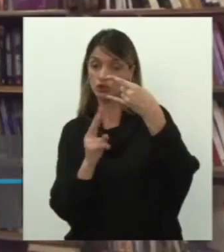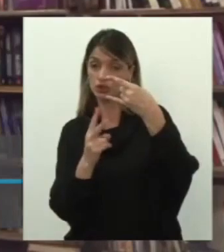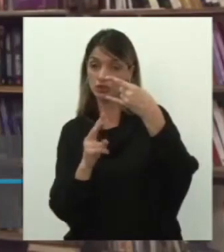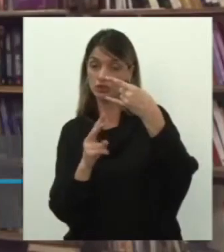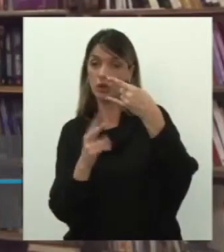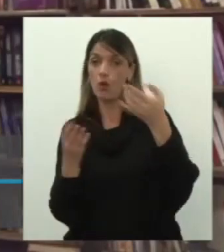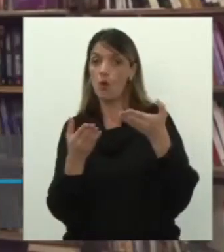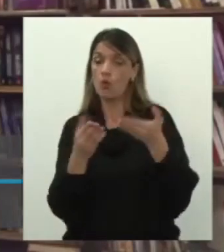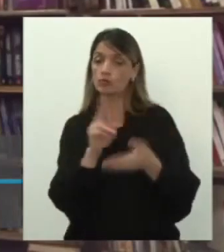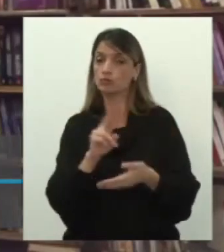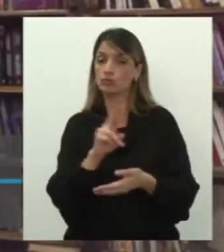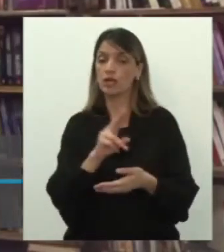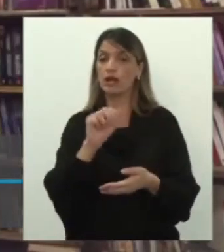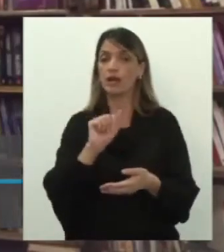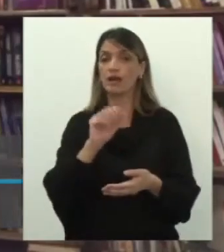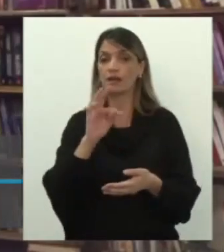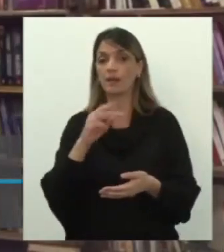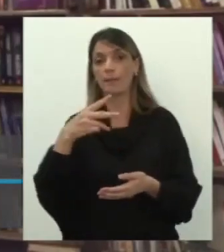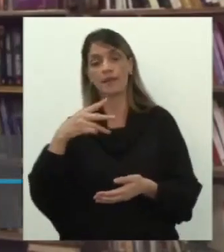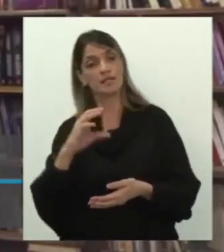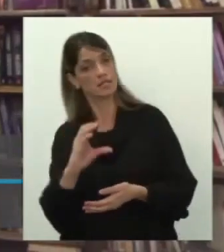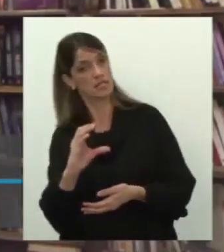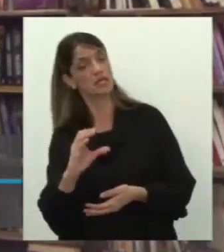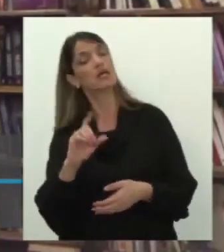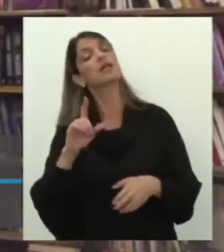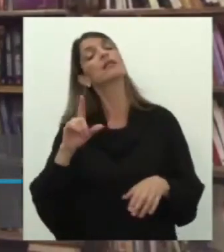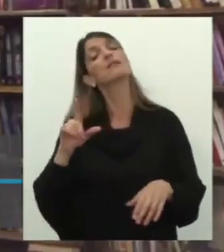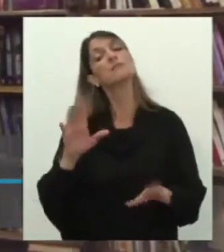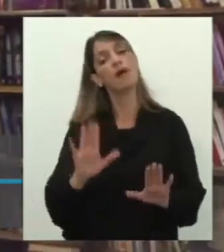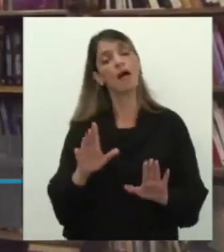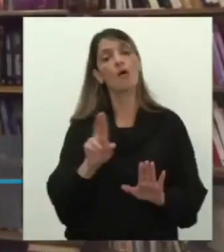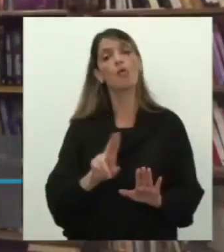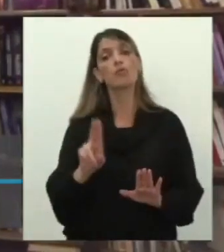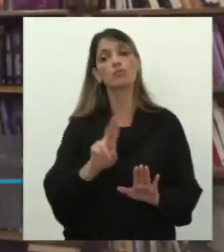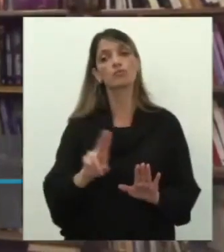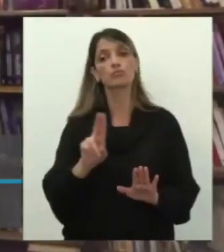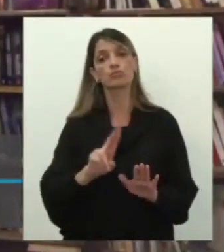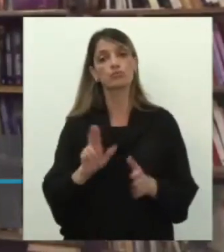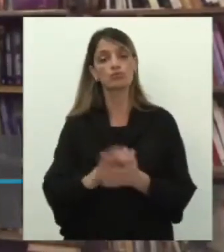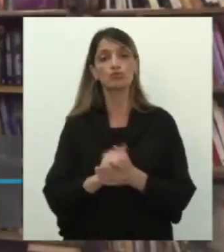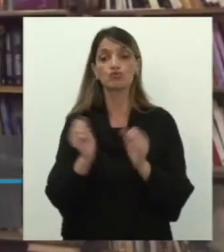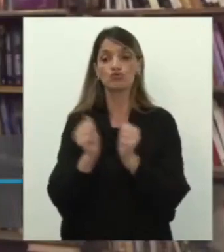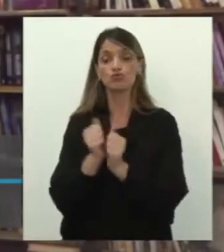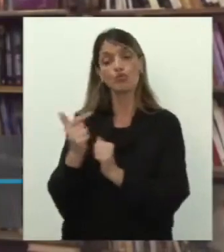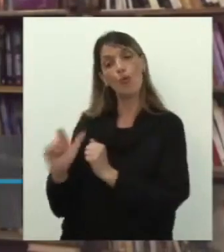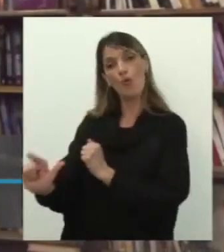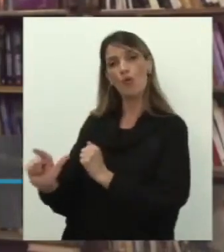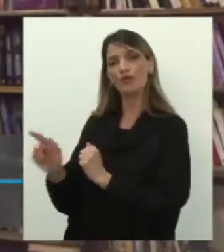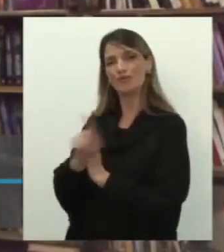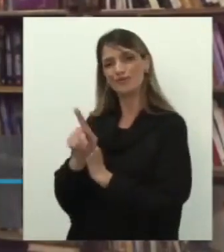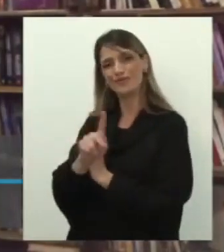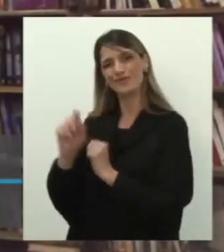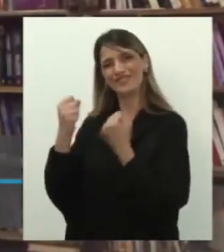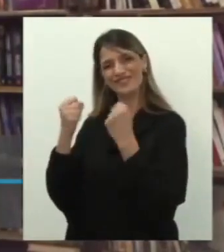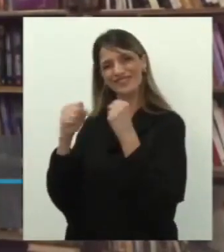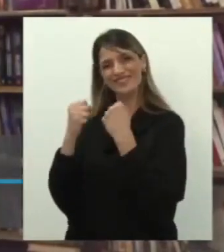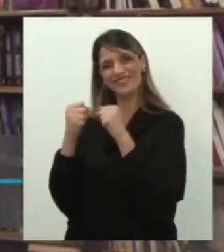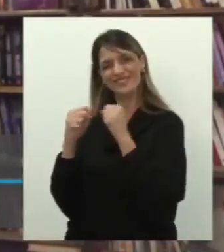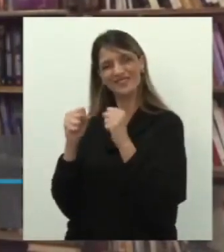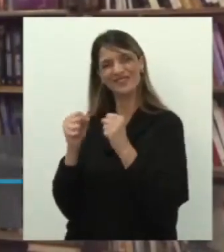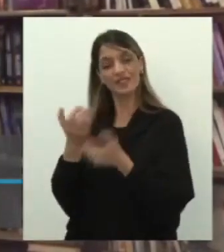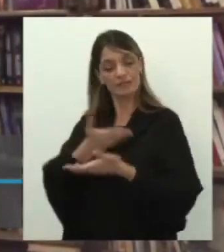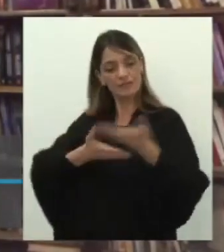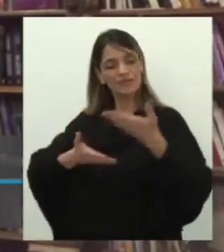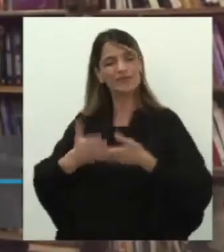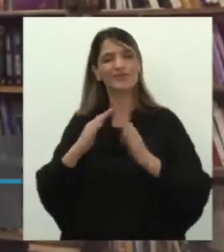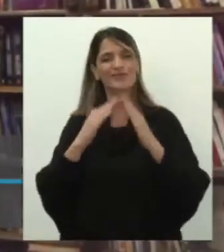utiliza para TPC, mas a gente também utilizou para produzir material. Eu, com outra professora de educação física, que hoje é também mediadora